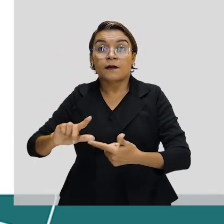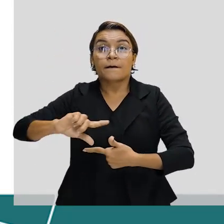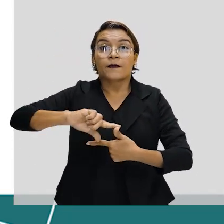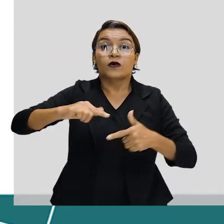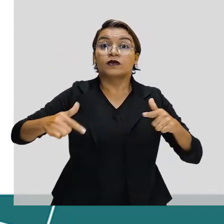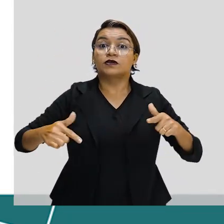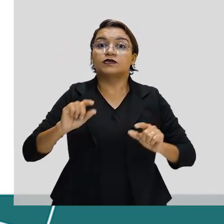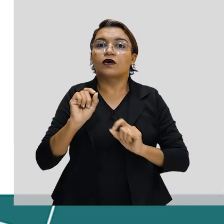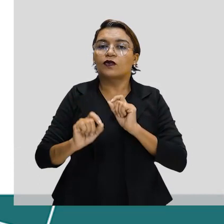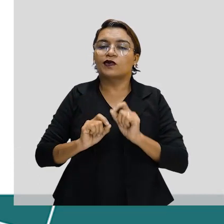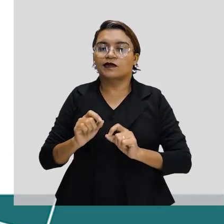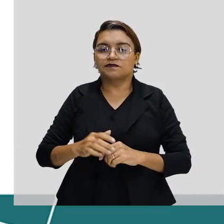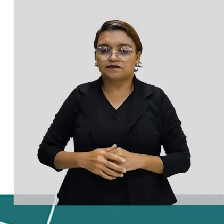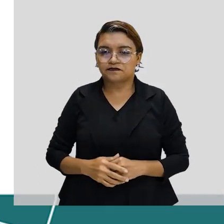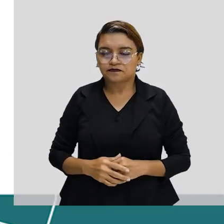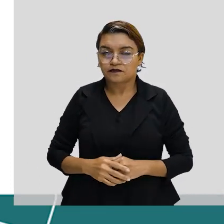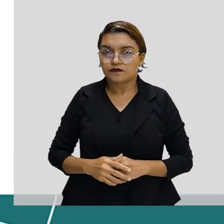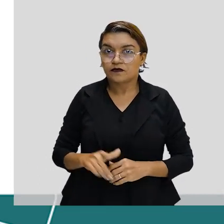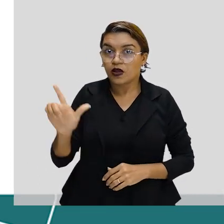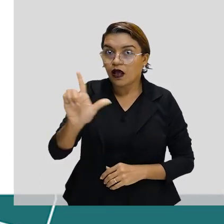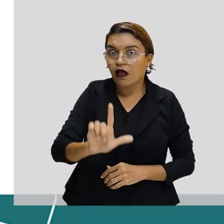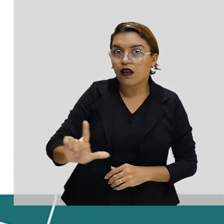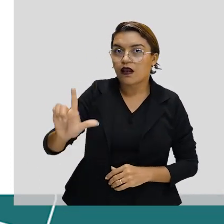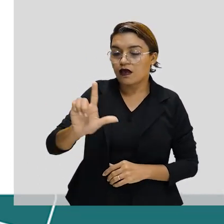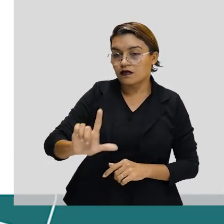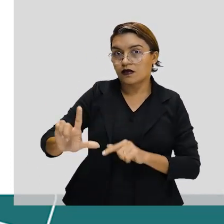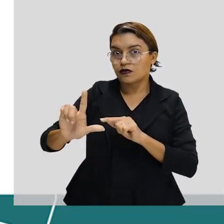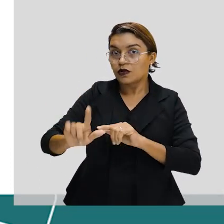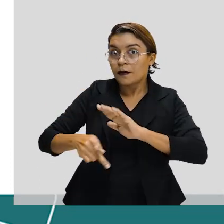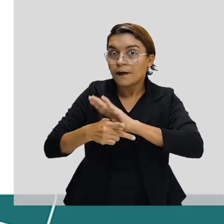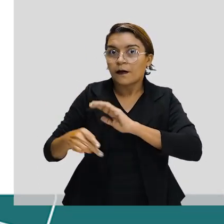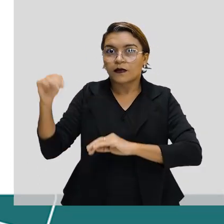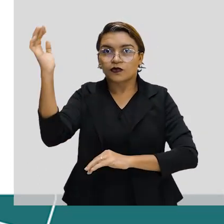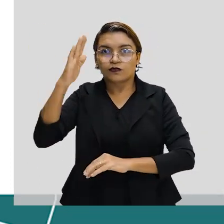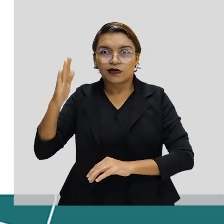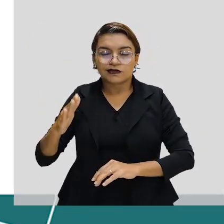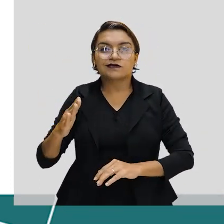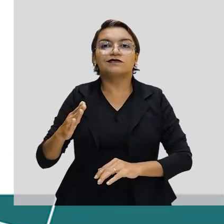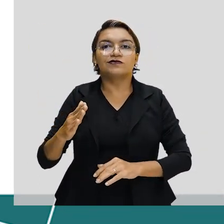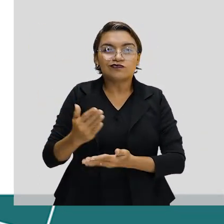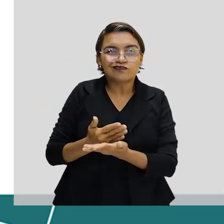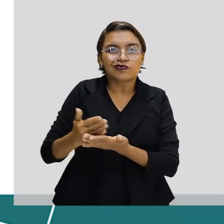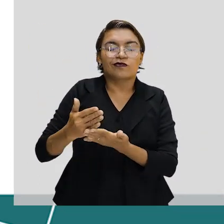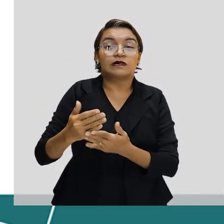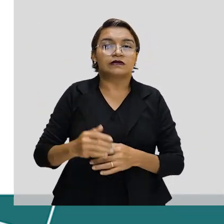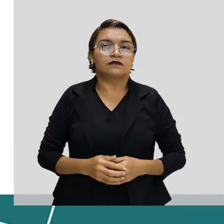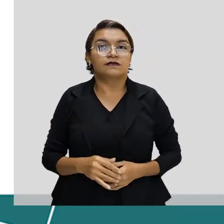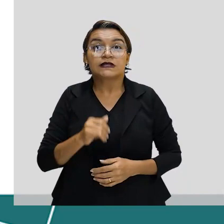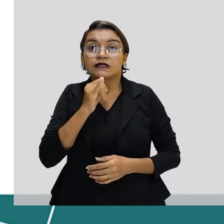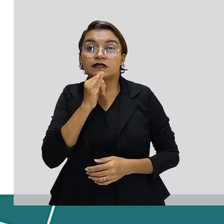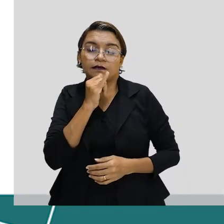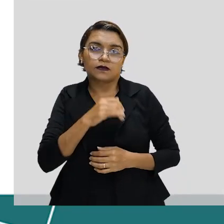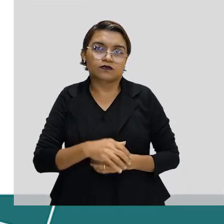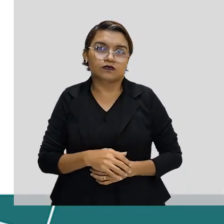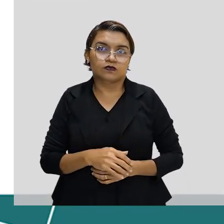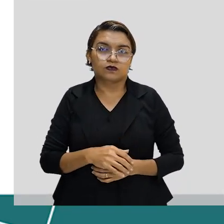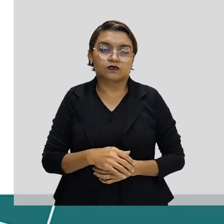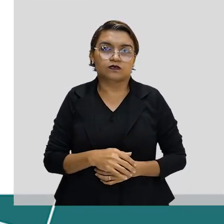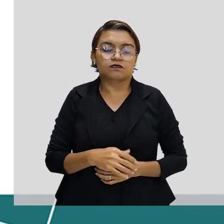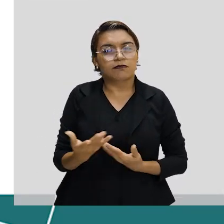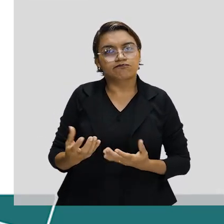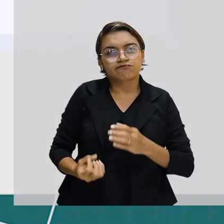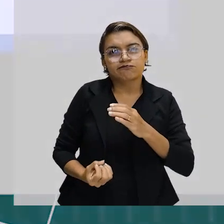a construção de uma literatura genuinamente brasileira. Claro, estou rompendo com os padrões europeus. E, gente, para